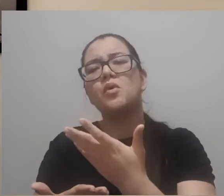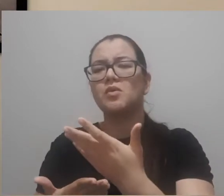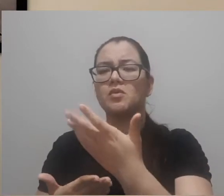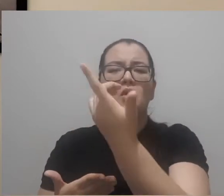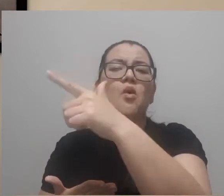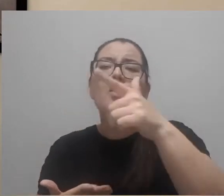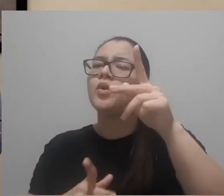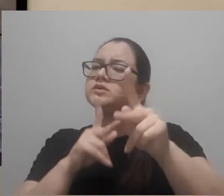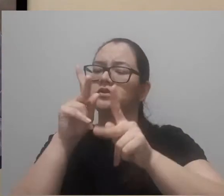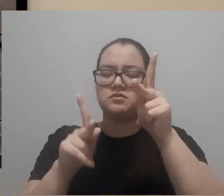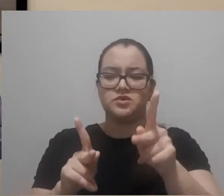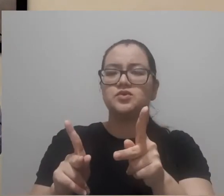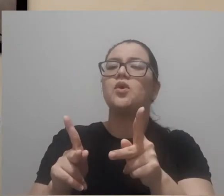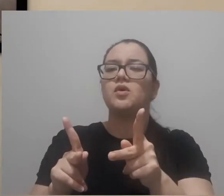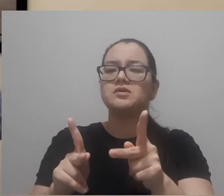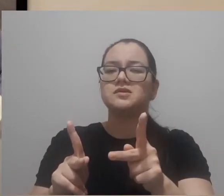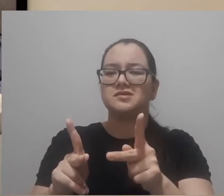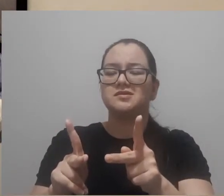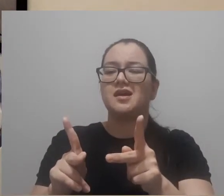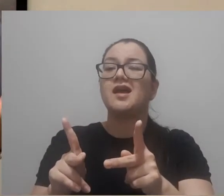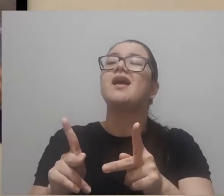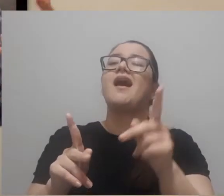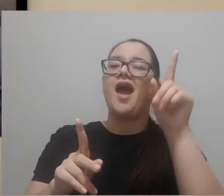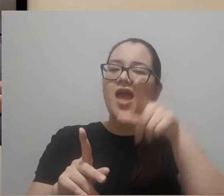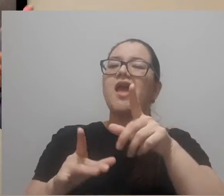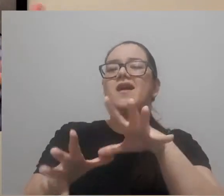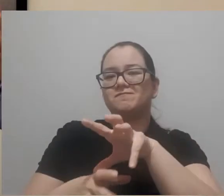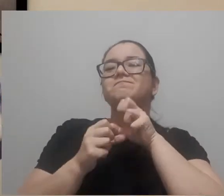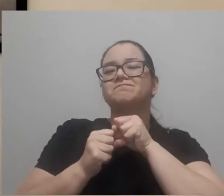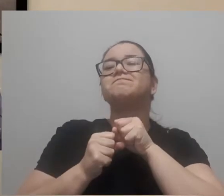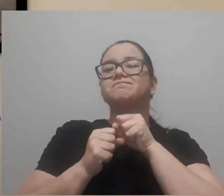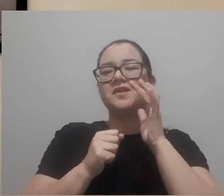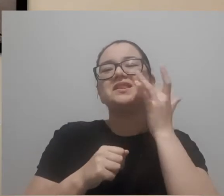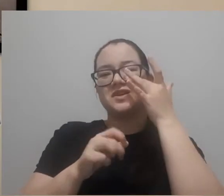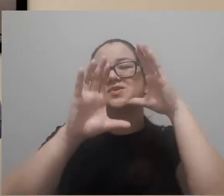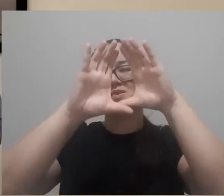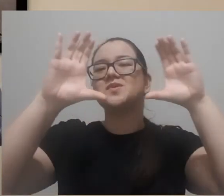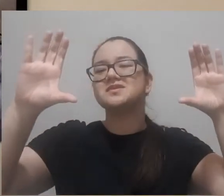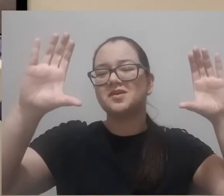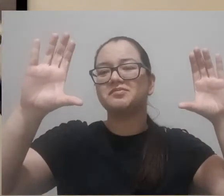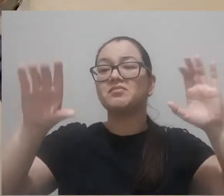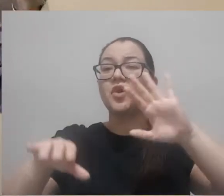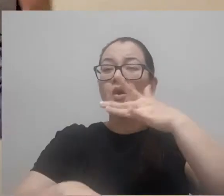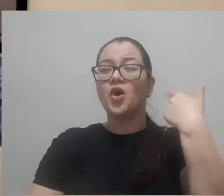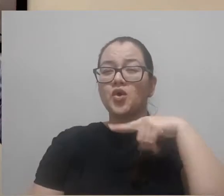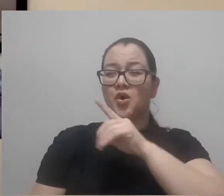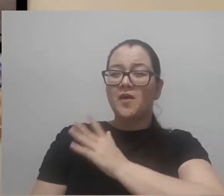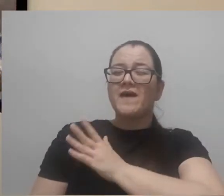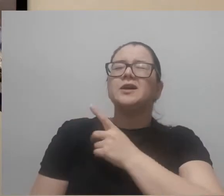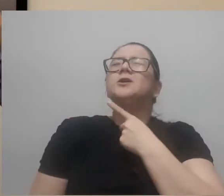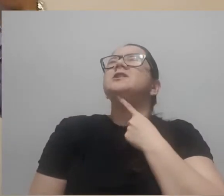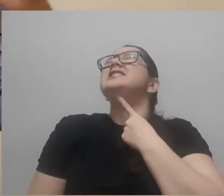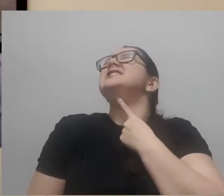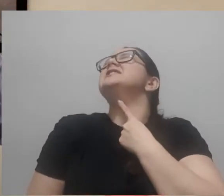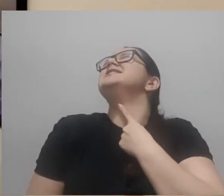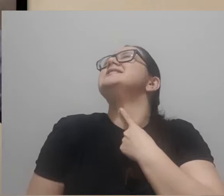nós estamos acumulando tesouro nos céus. Quando o nosso coração arde por servir ao Senhor,